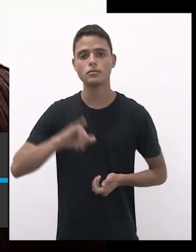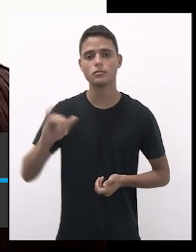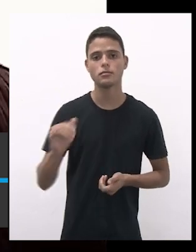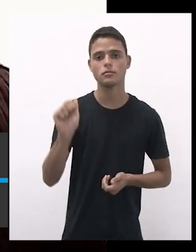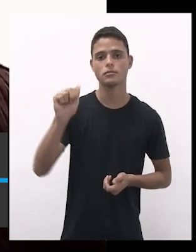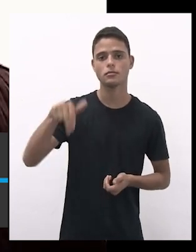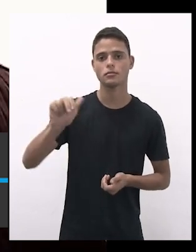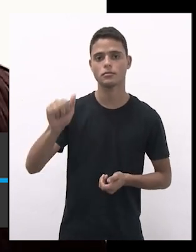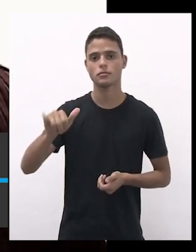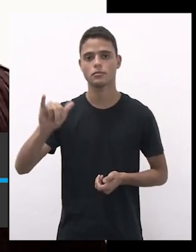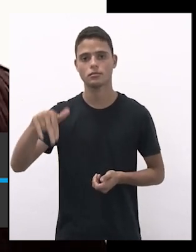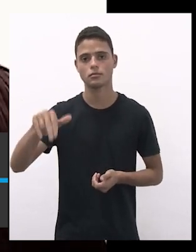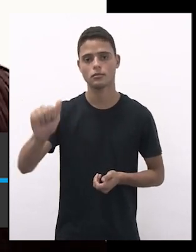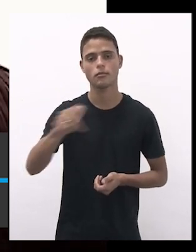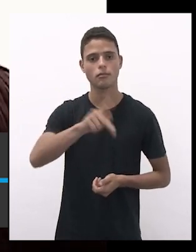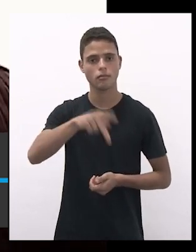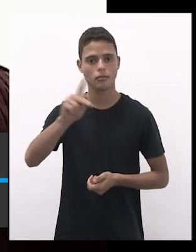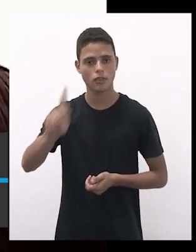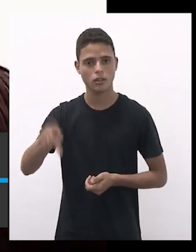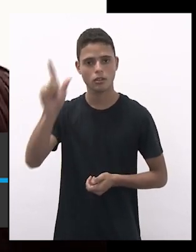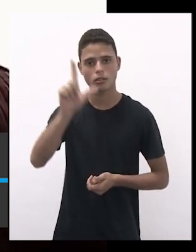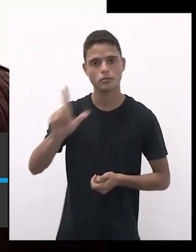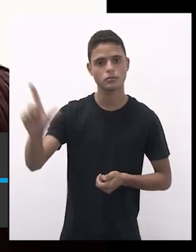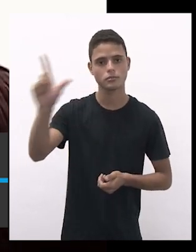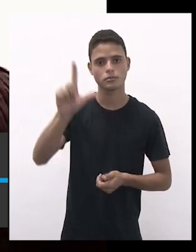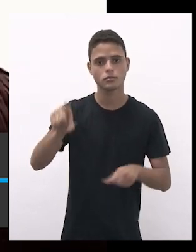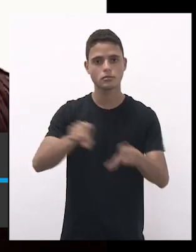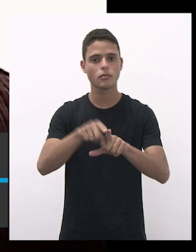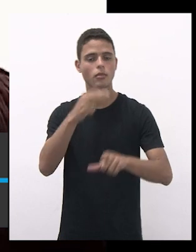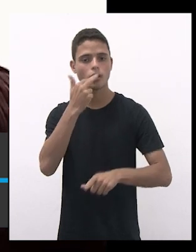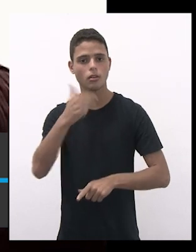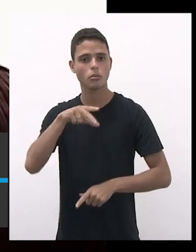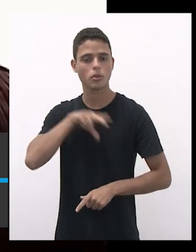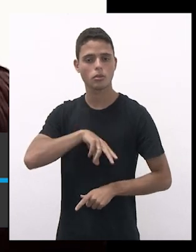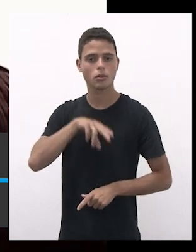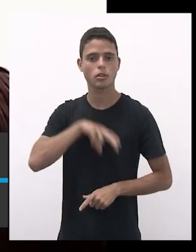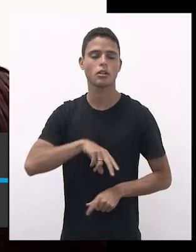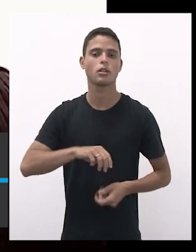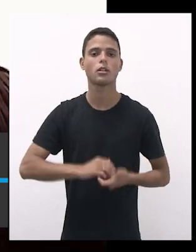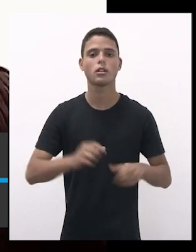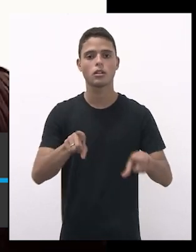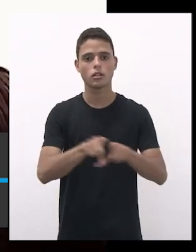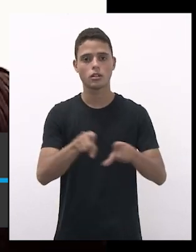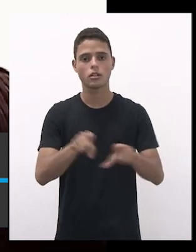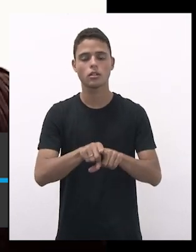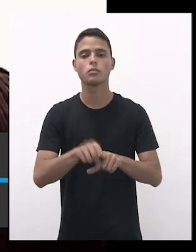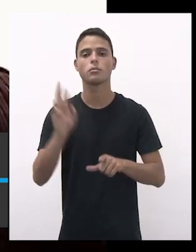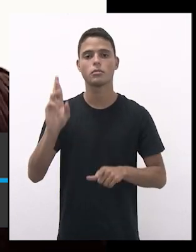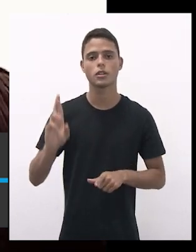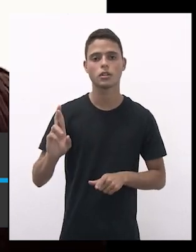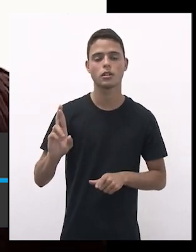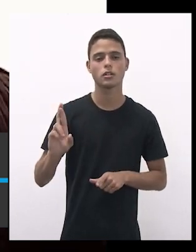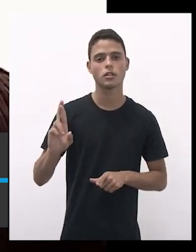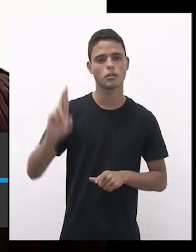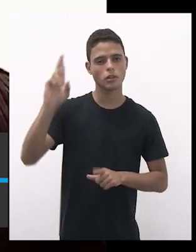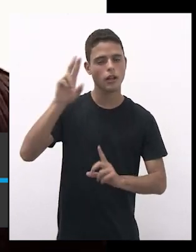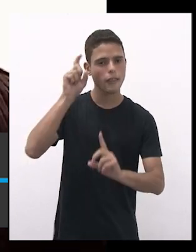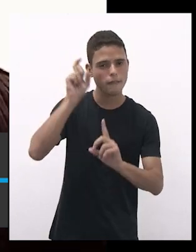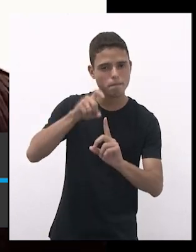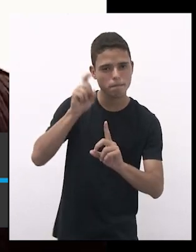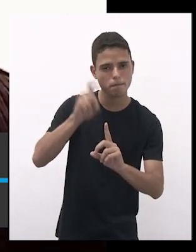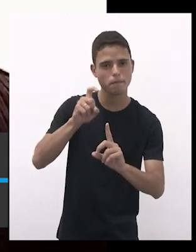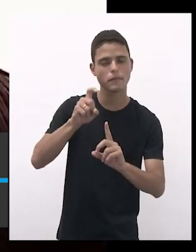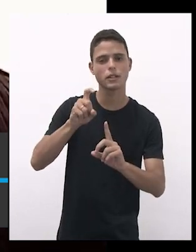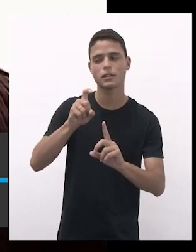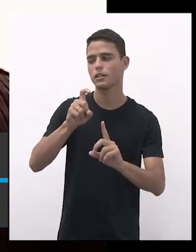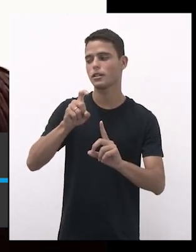Silva Soja é professora de literatura e língua portuguesa. Ela é mestre em literatura e crítica literária pela